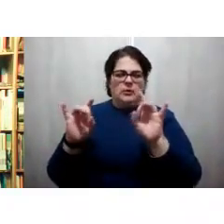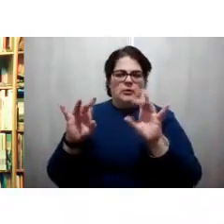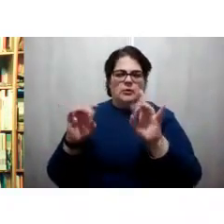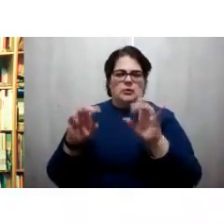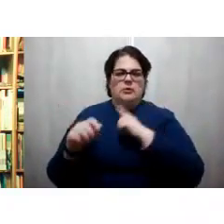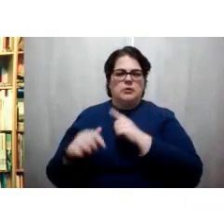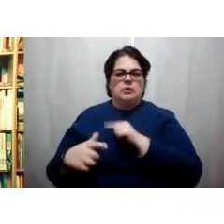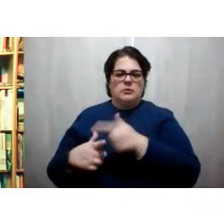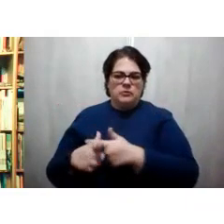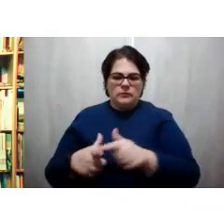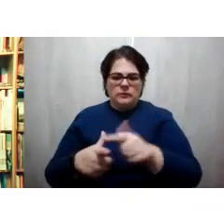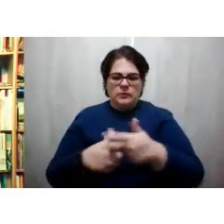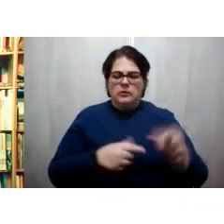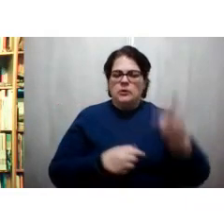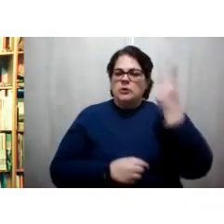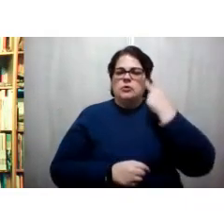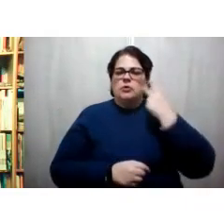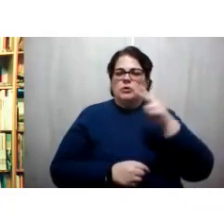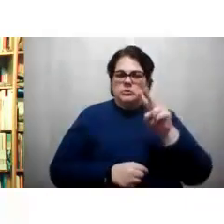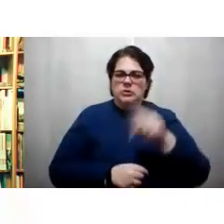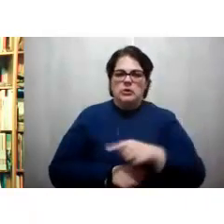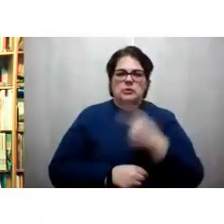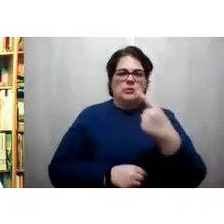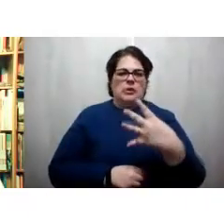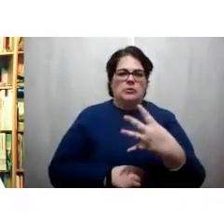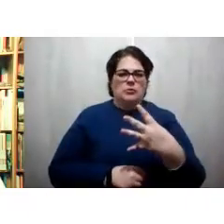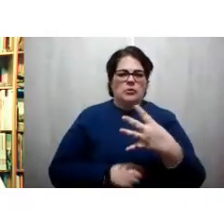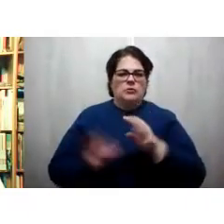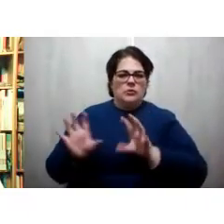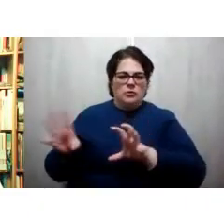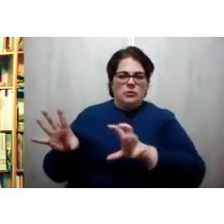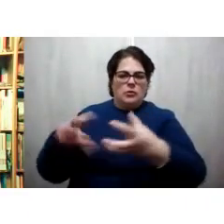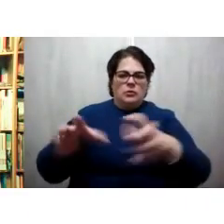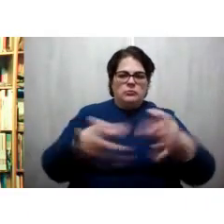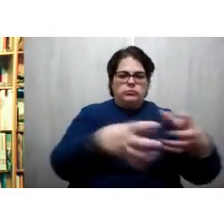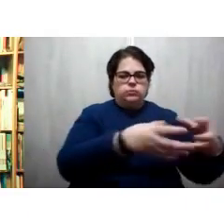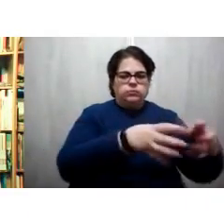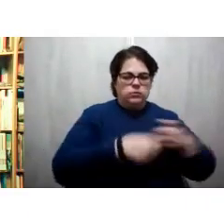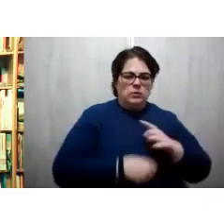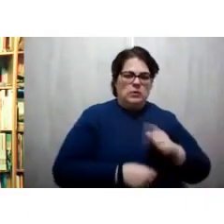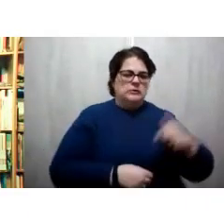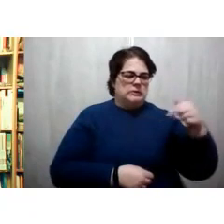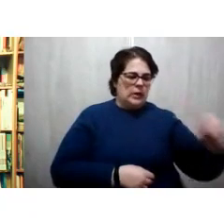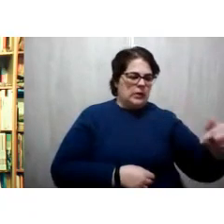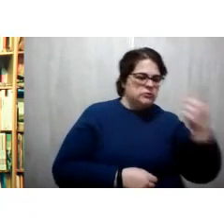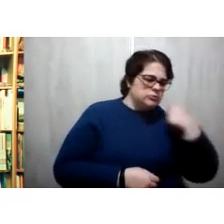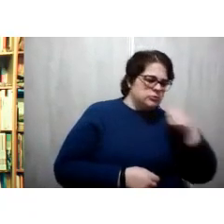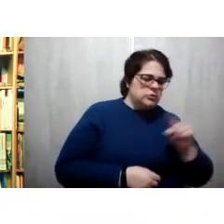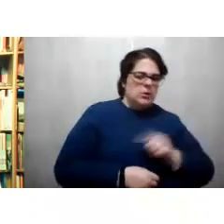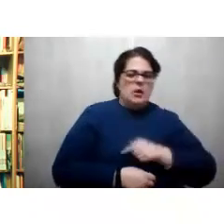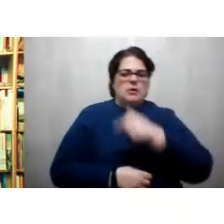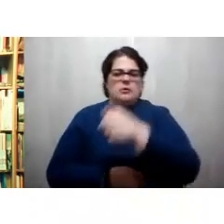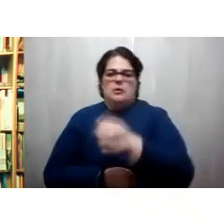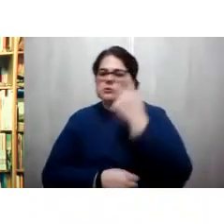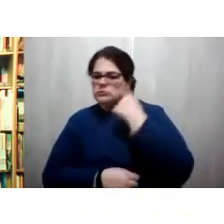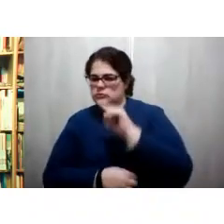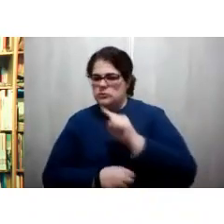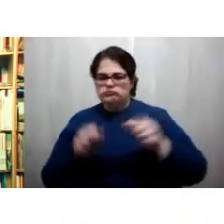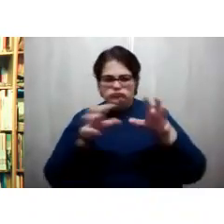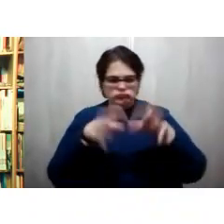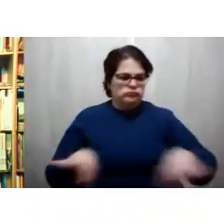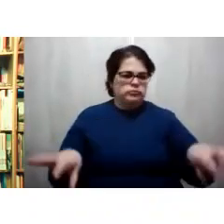em 2 dias, são 14 escolas, então 7 escolas num dia, 7 escolas no outro dia. E, além disso,